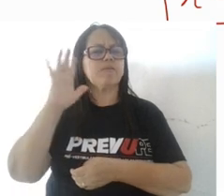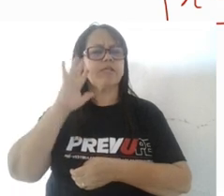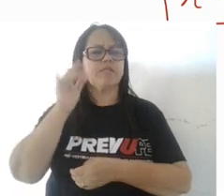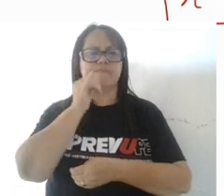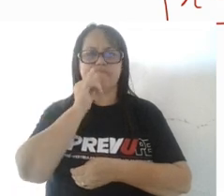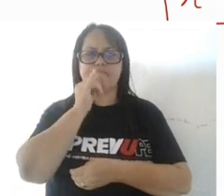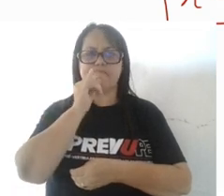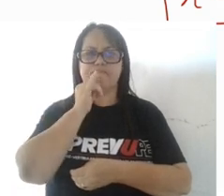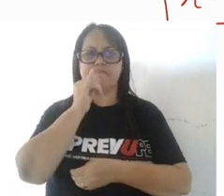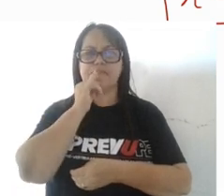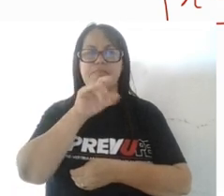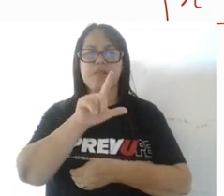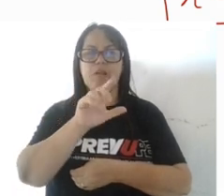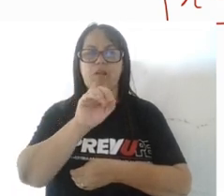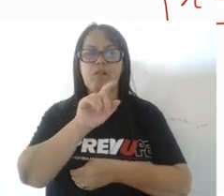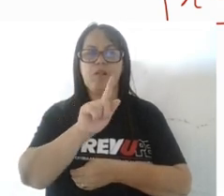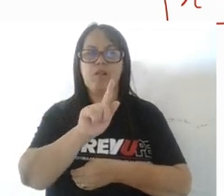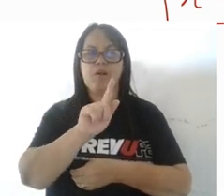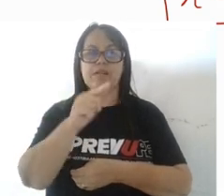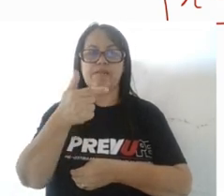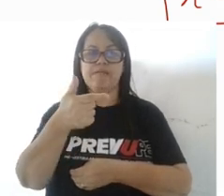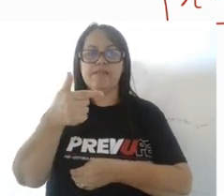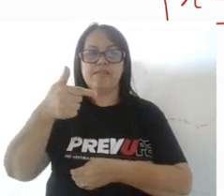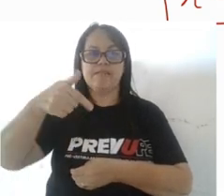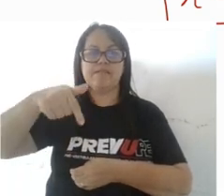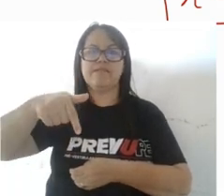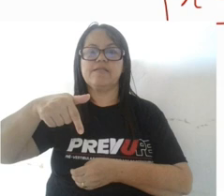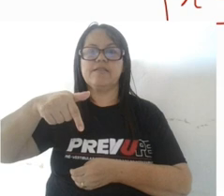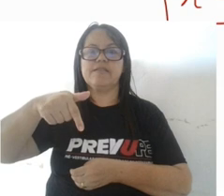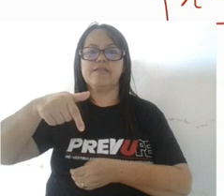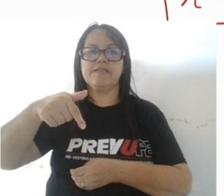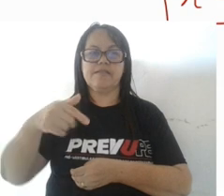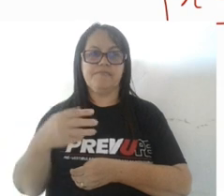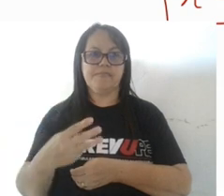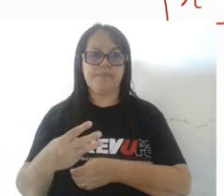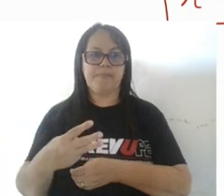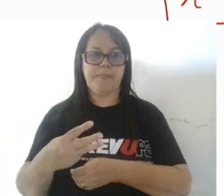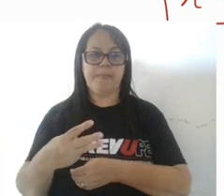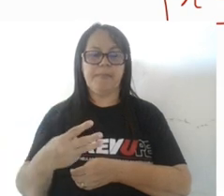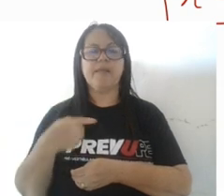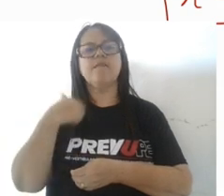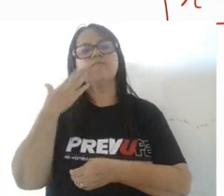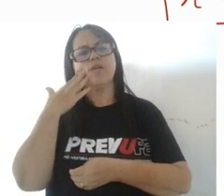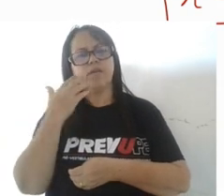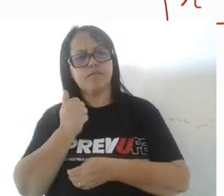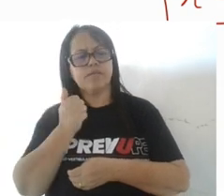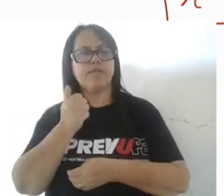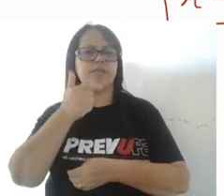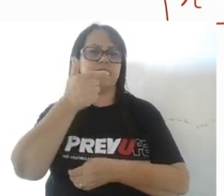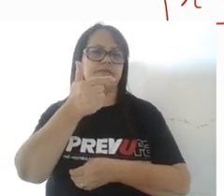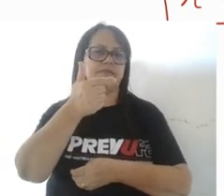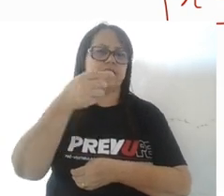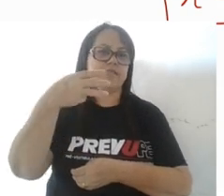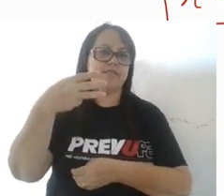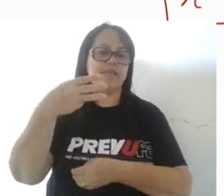Vamos imaginar esse exemplo aqui. Log de 27 na base 3. Então, eu sei